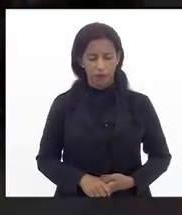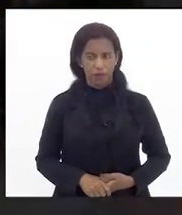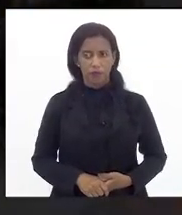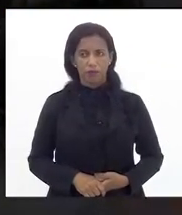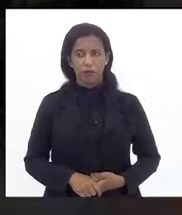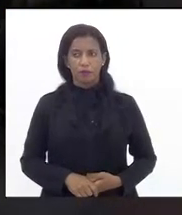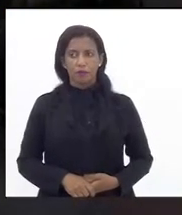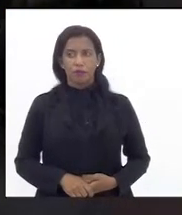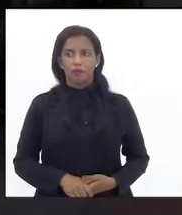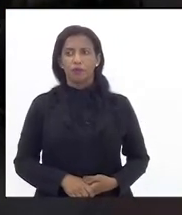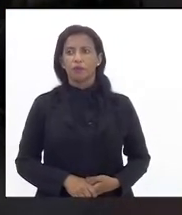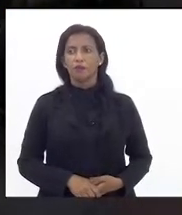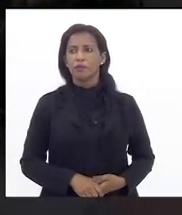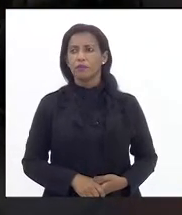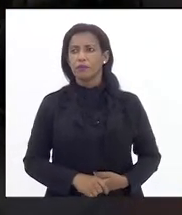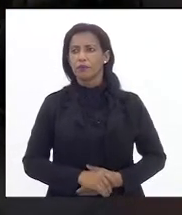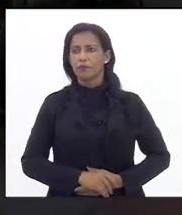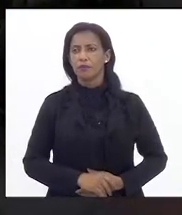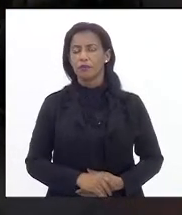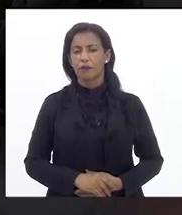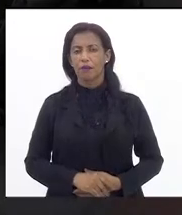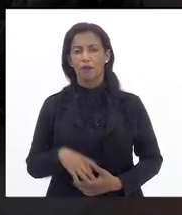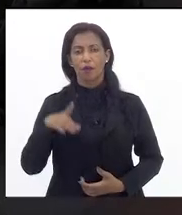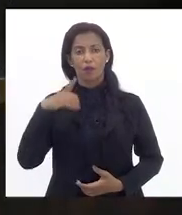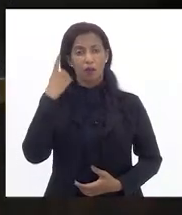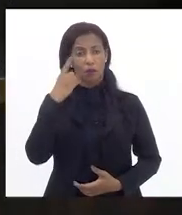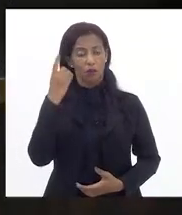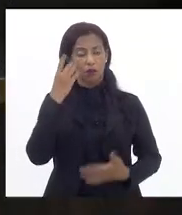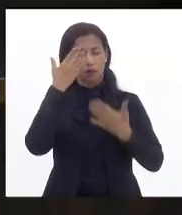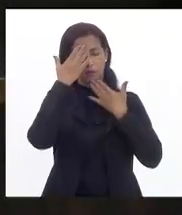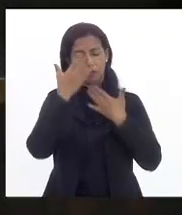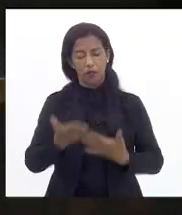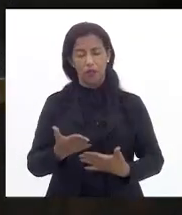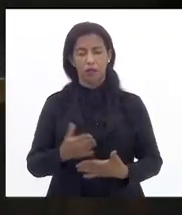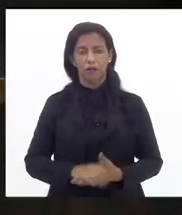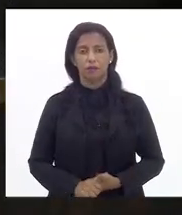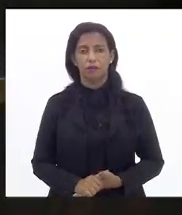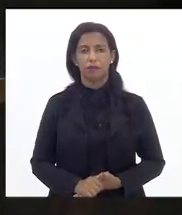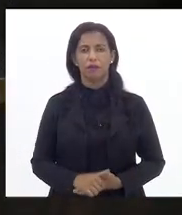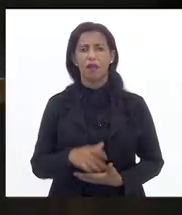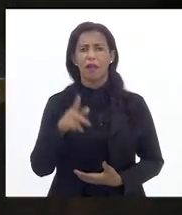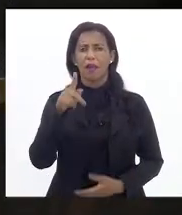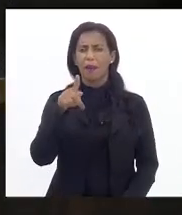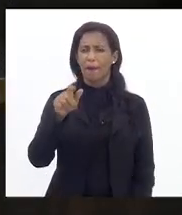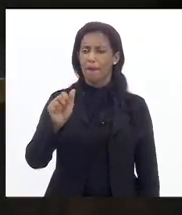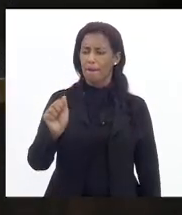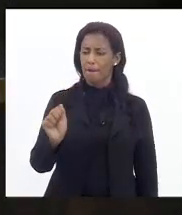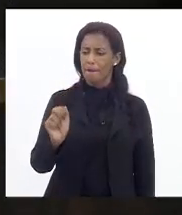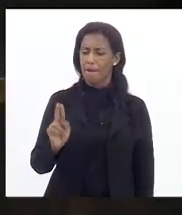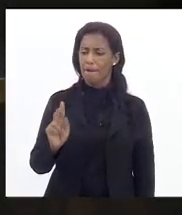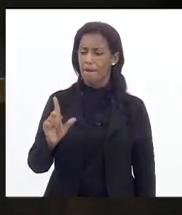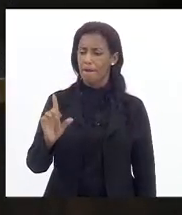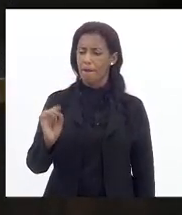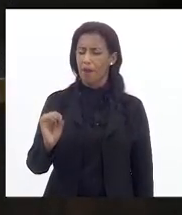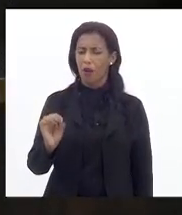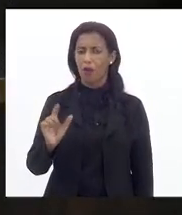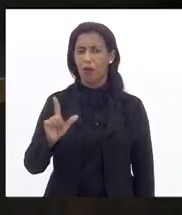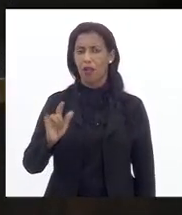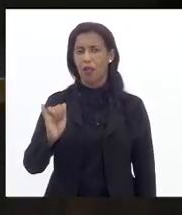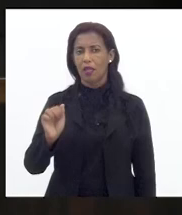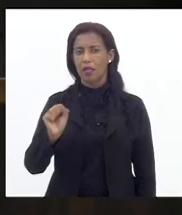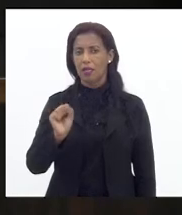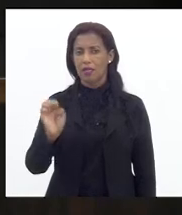obrigado e tá do Flávio serafini passo a palavra seu Paulo Lins em